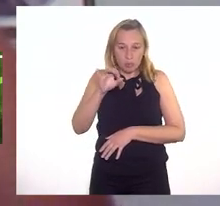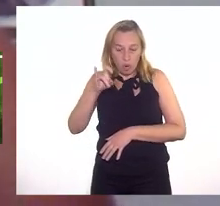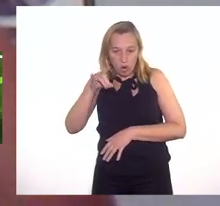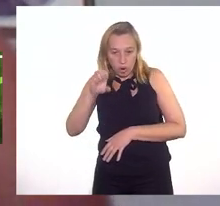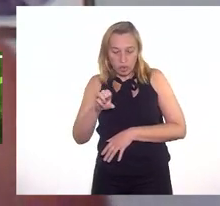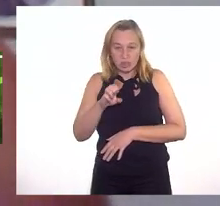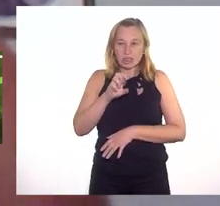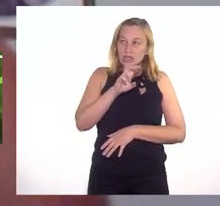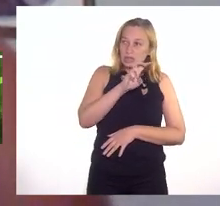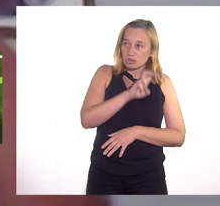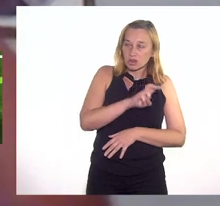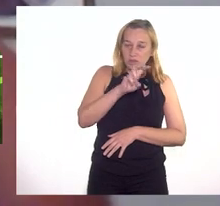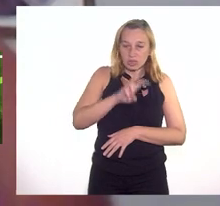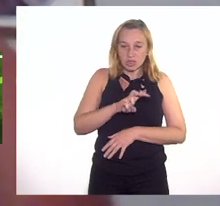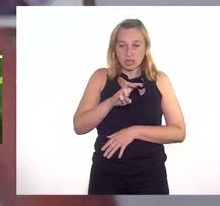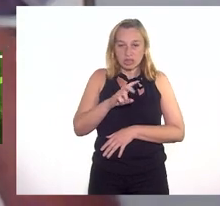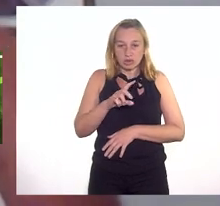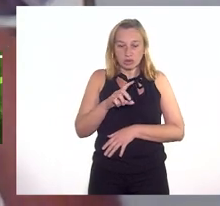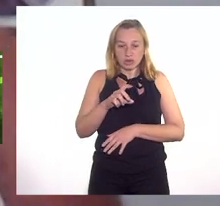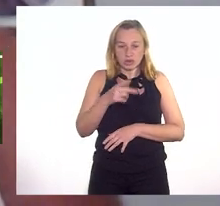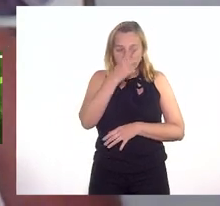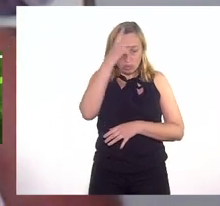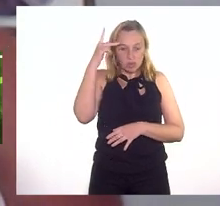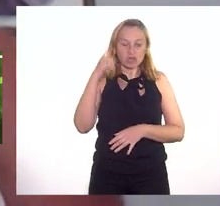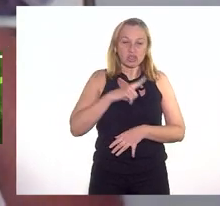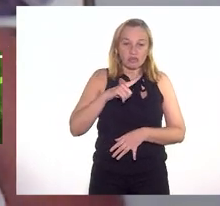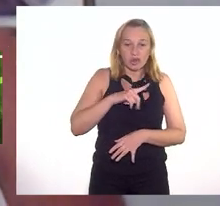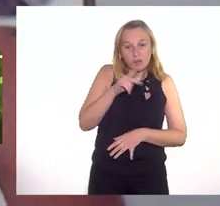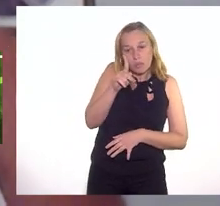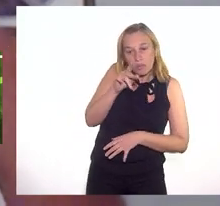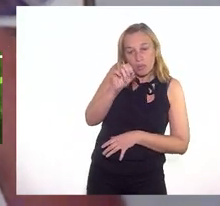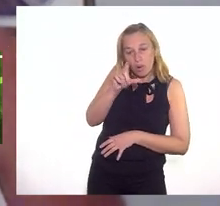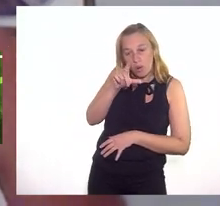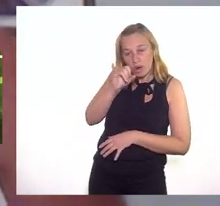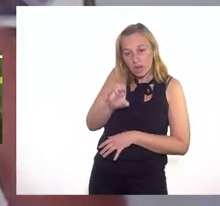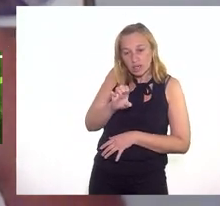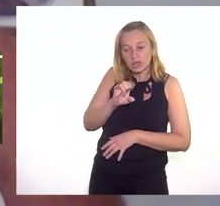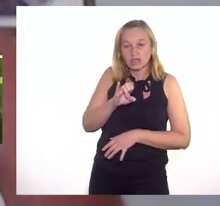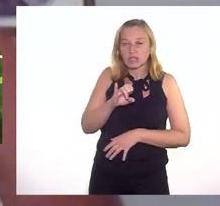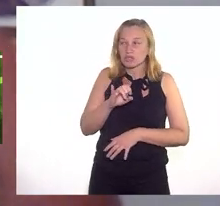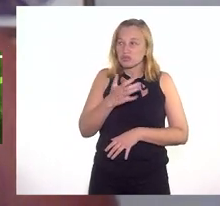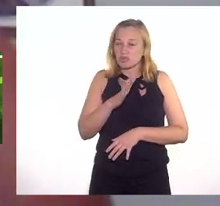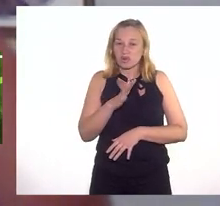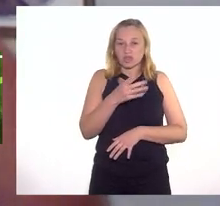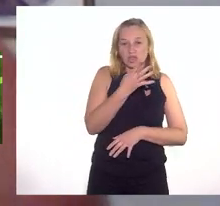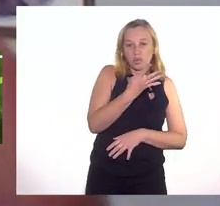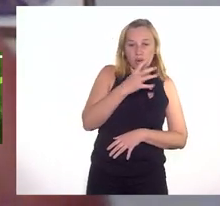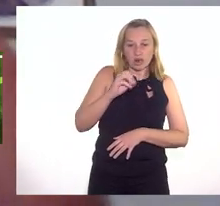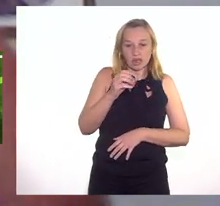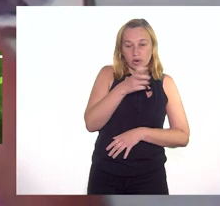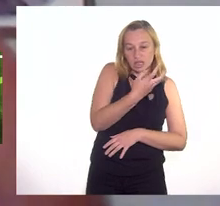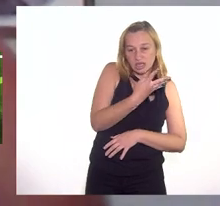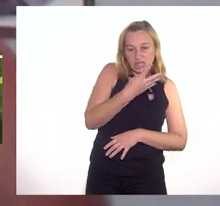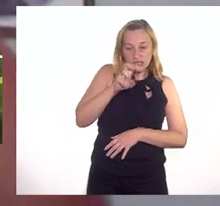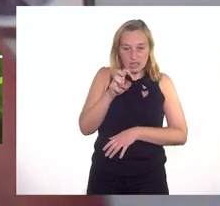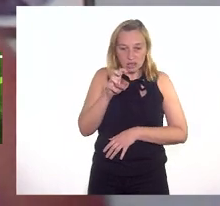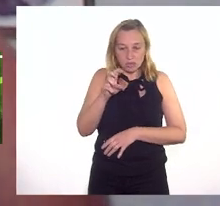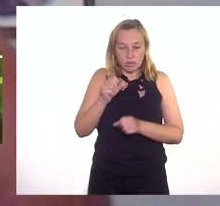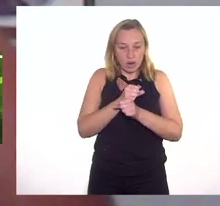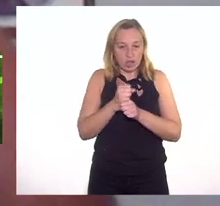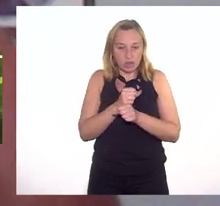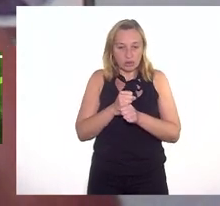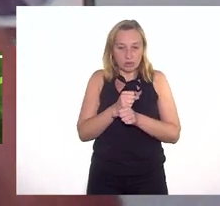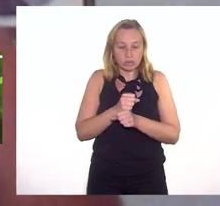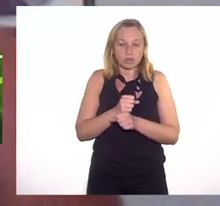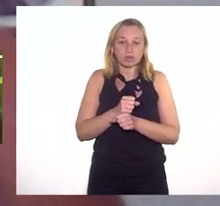indivíduos que tiveram pólio e por volta dos 40, 45 anos em diante, esse indivíduo